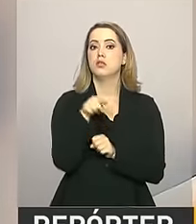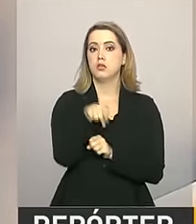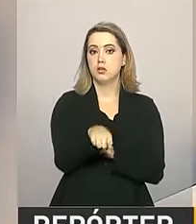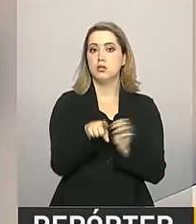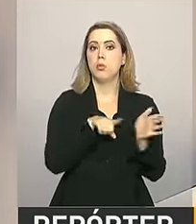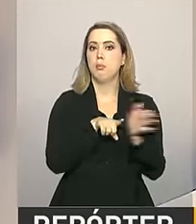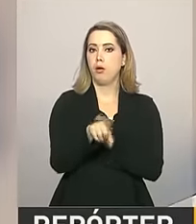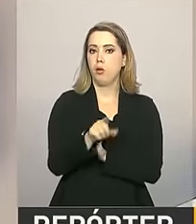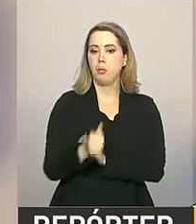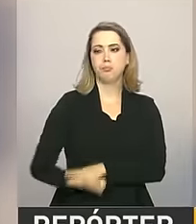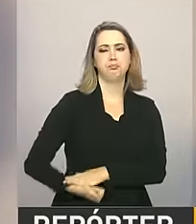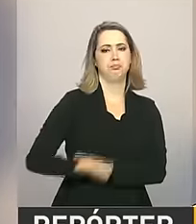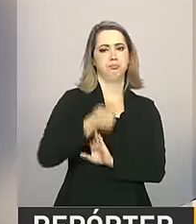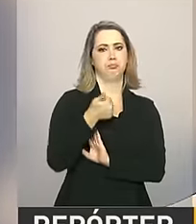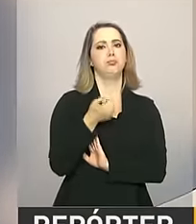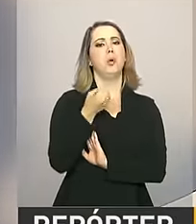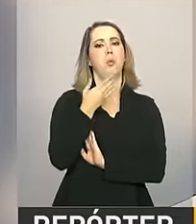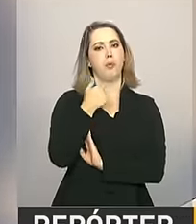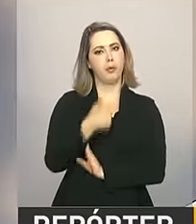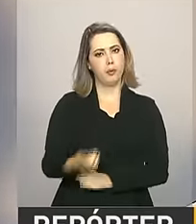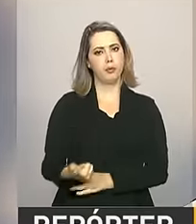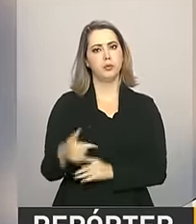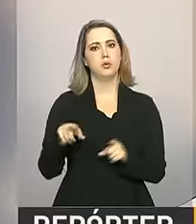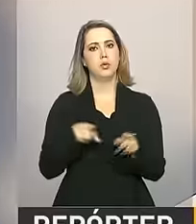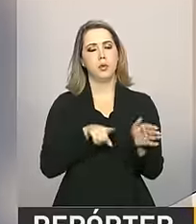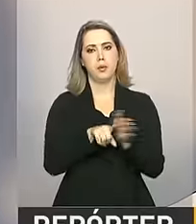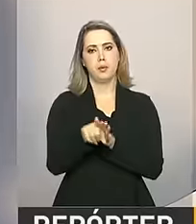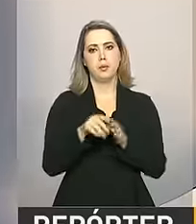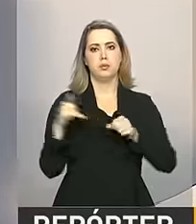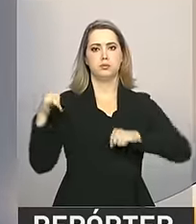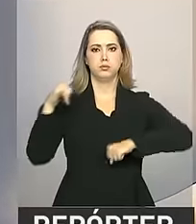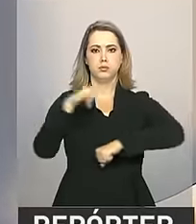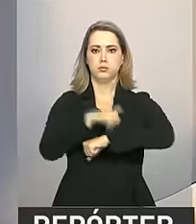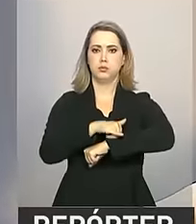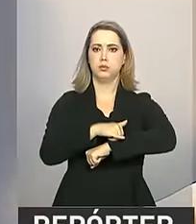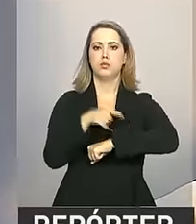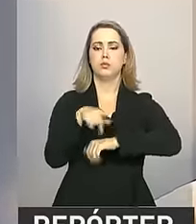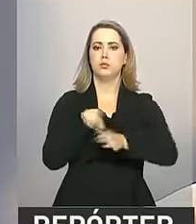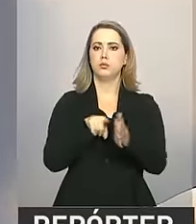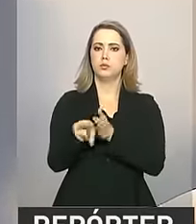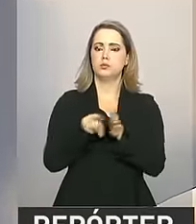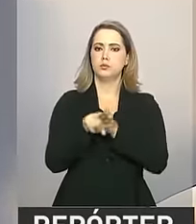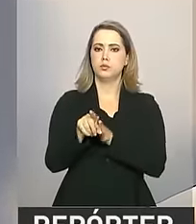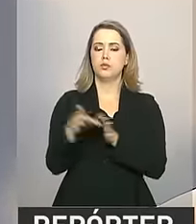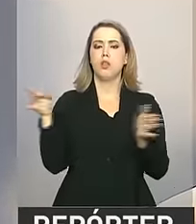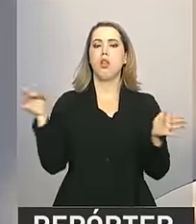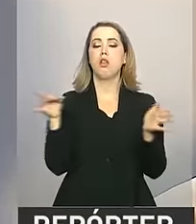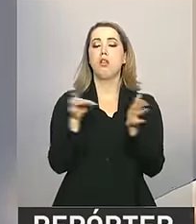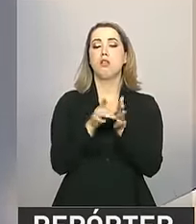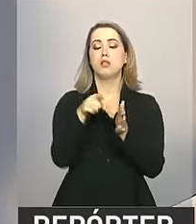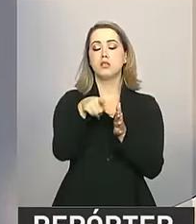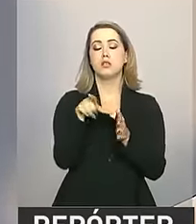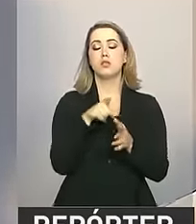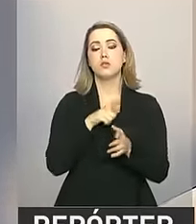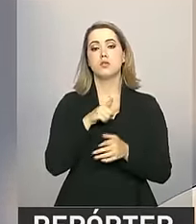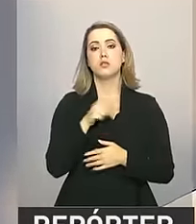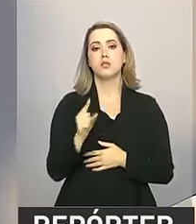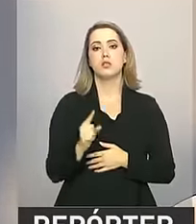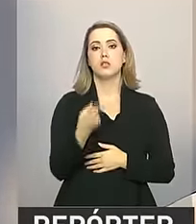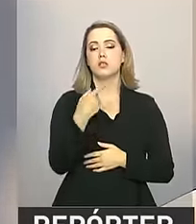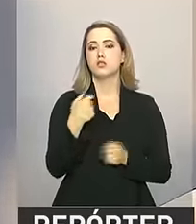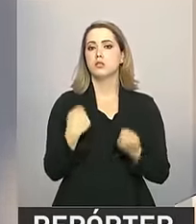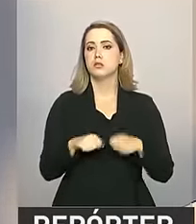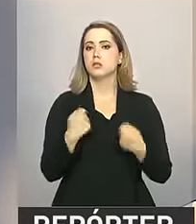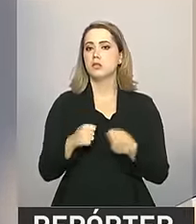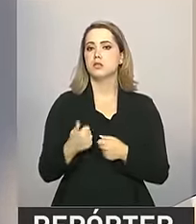melhor avaliação, né, dos aeroportos, né, pesquisados no Brasil. Na verdade, você tem, onde precisa melhorar